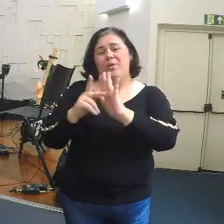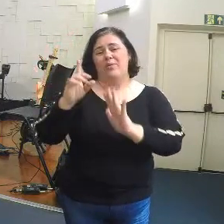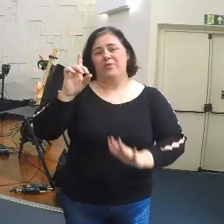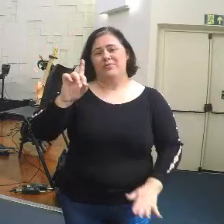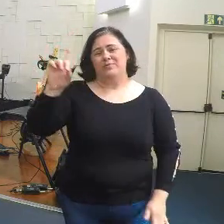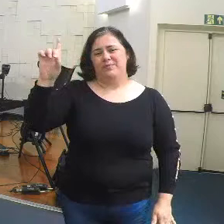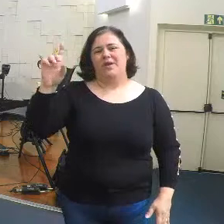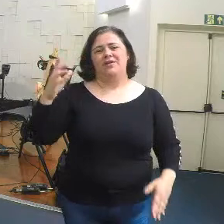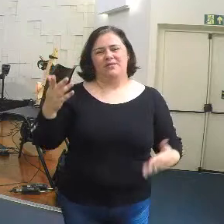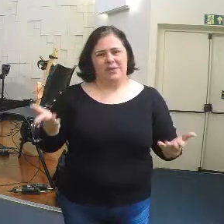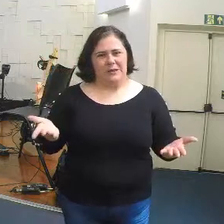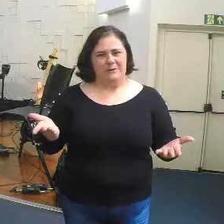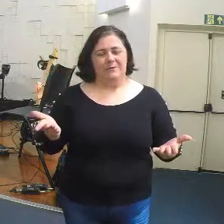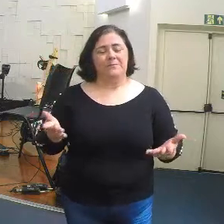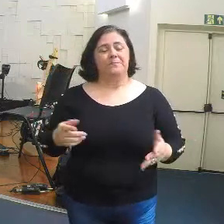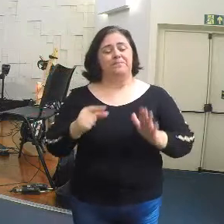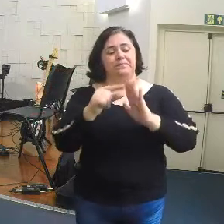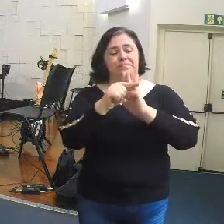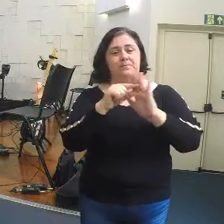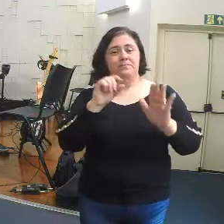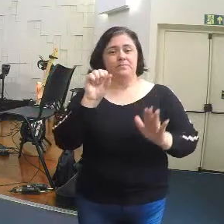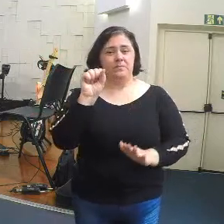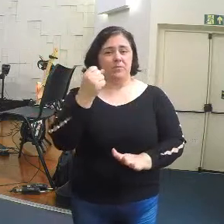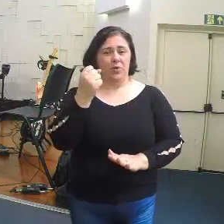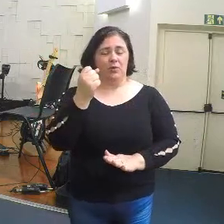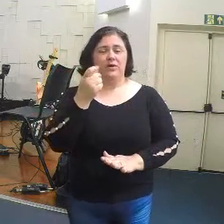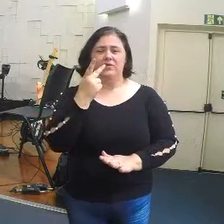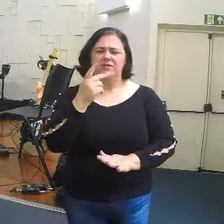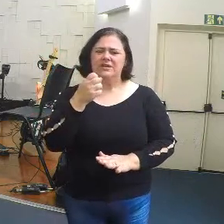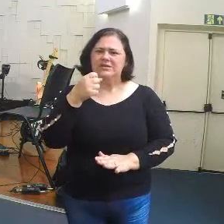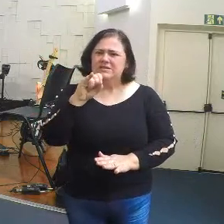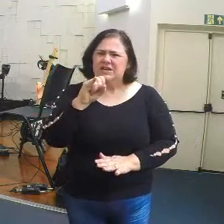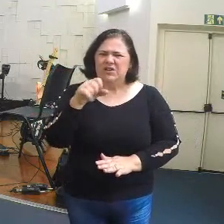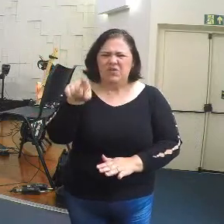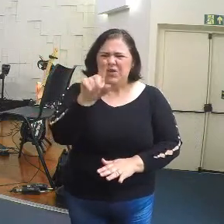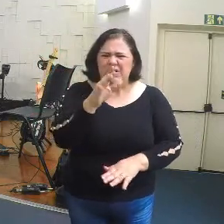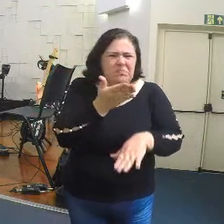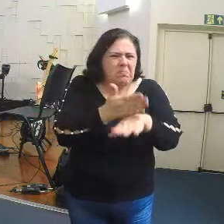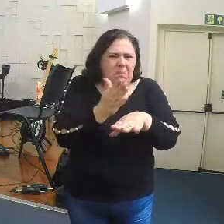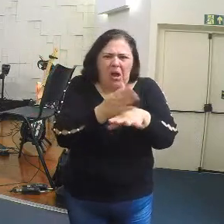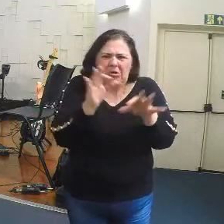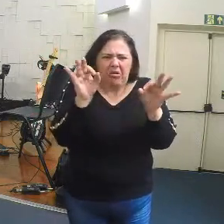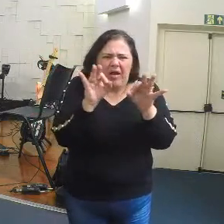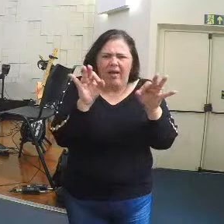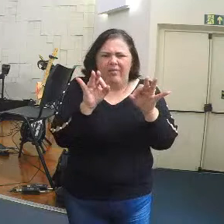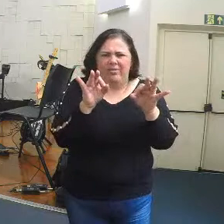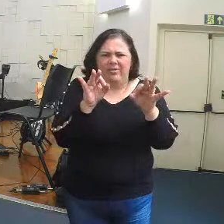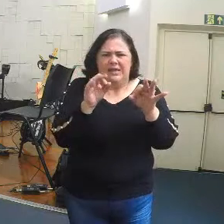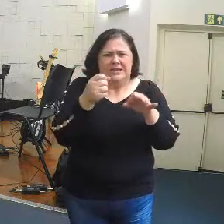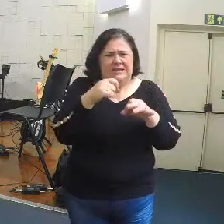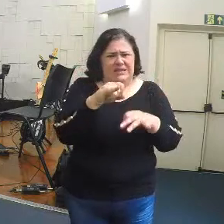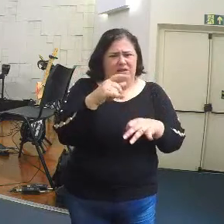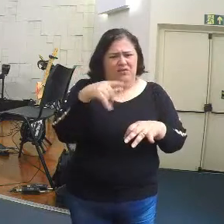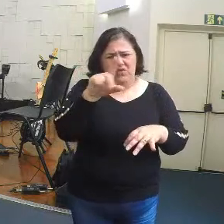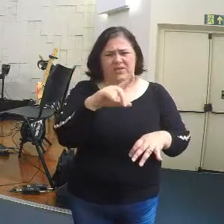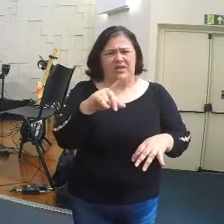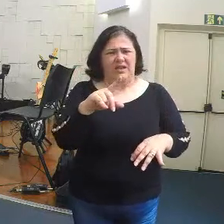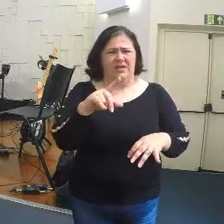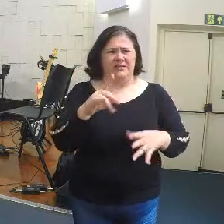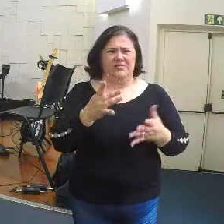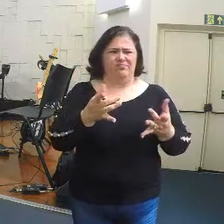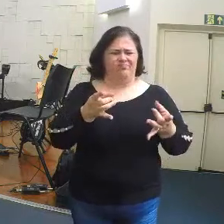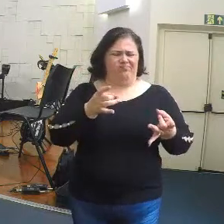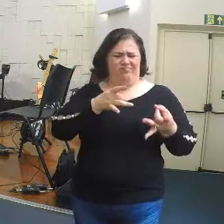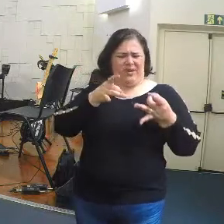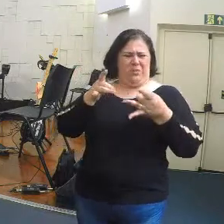Aí então, no versículo 8, ele diz: se você não pratica esse amor verdadeiro, você não conhece a Deus, você não tem